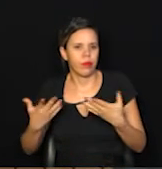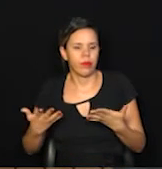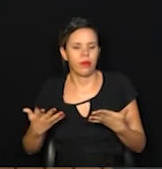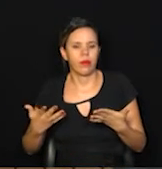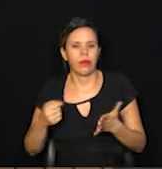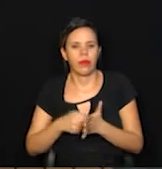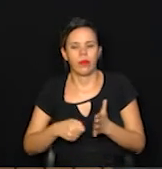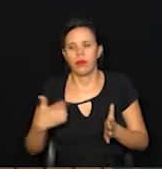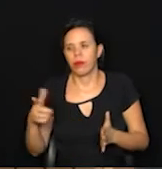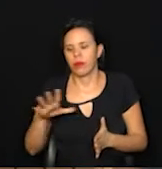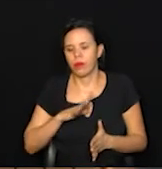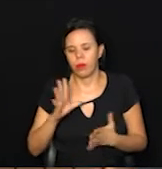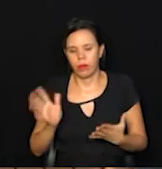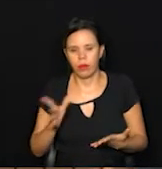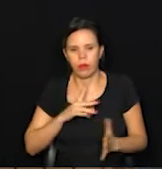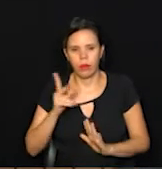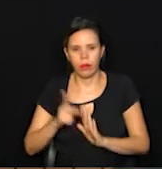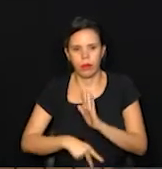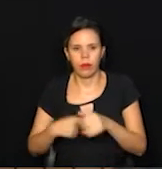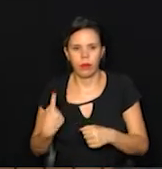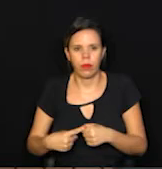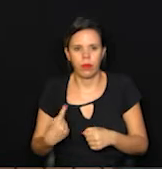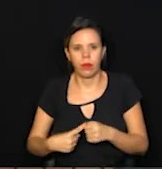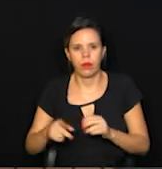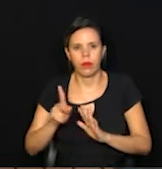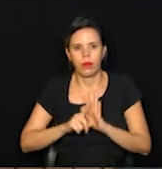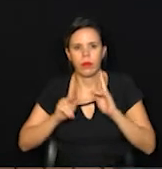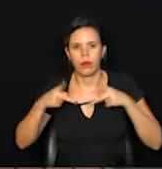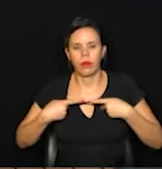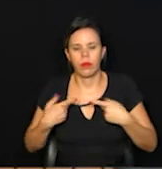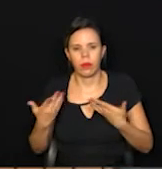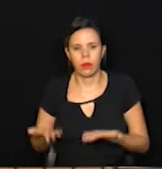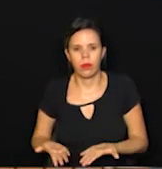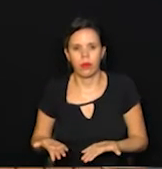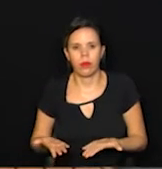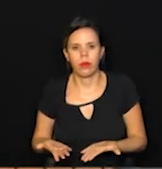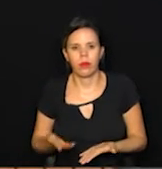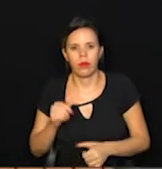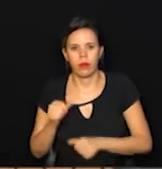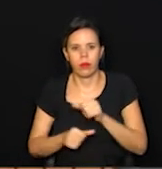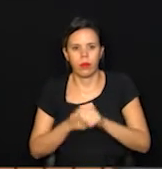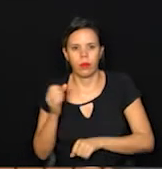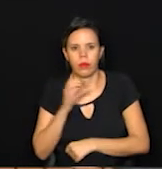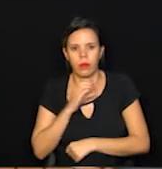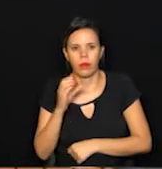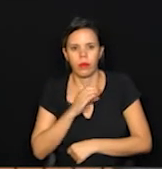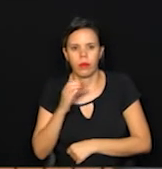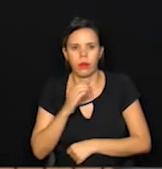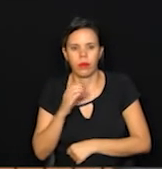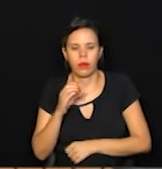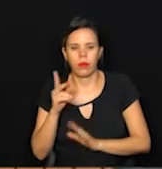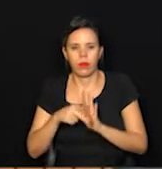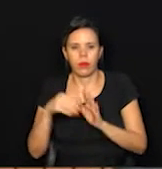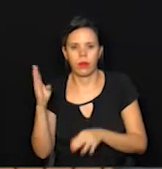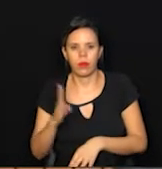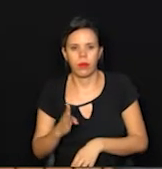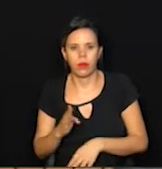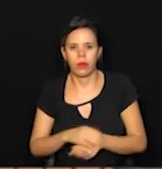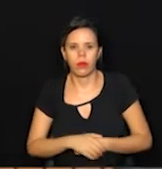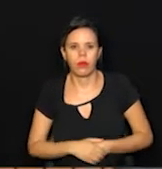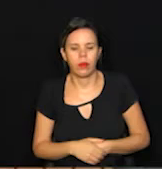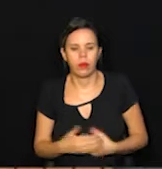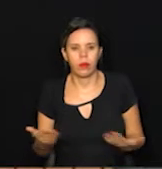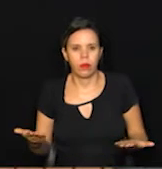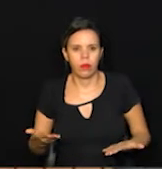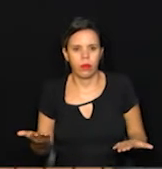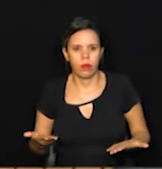outras cidades já possuem o Plano Municipal de Direitos Humanos. Essa discussão se torna ainda mais urgente quando o Plano Nacional está em risco.